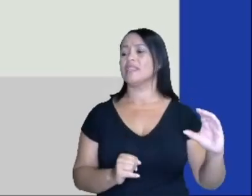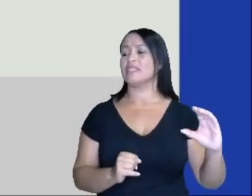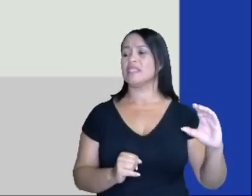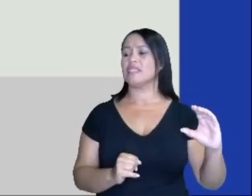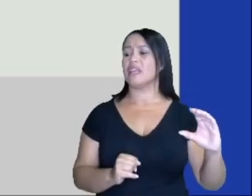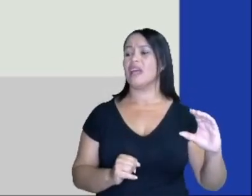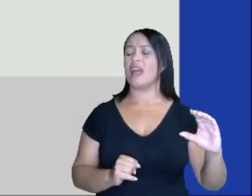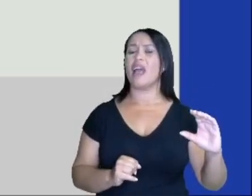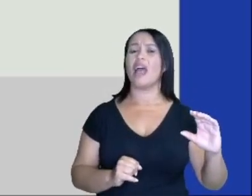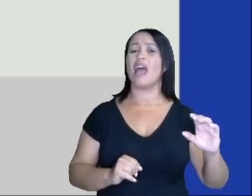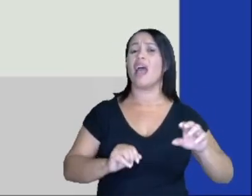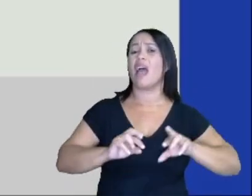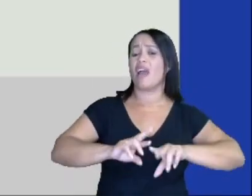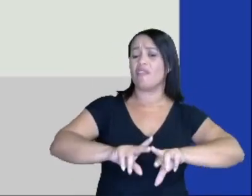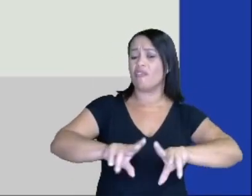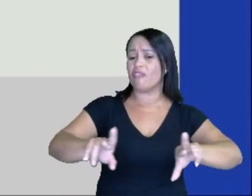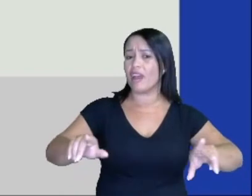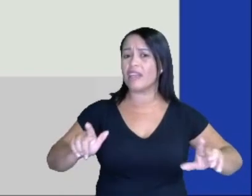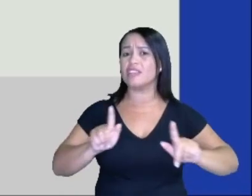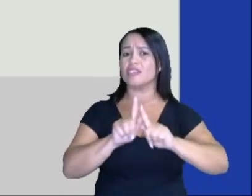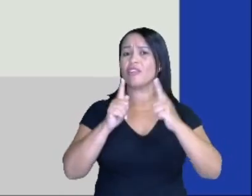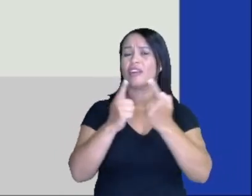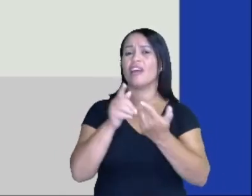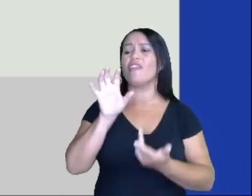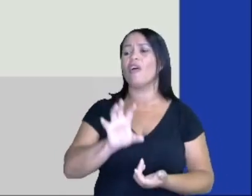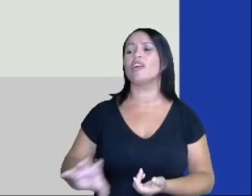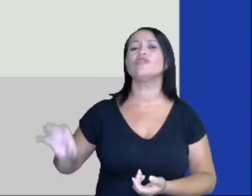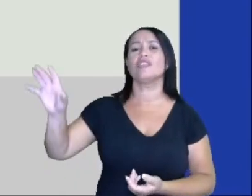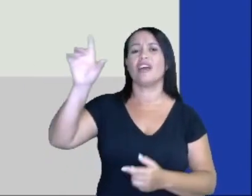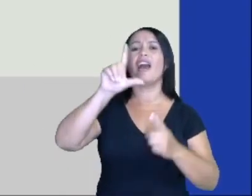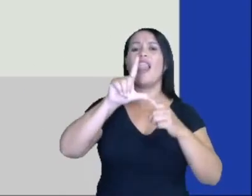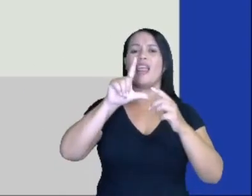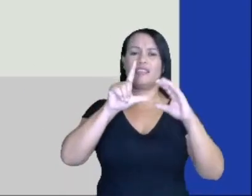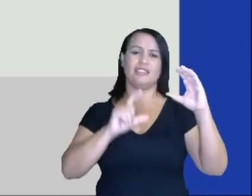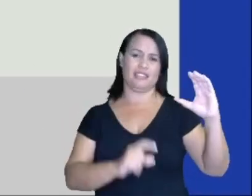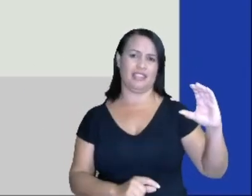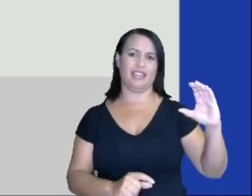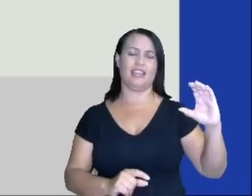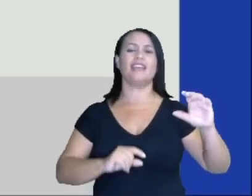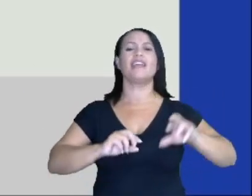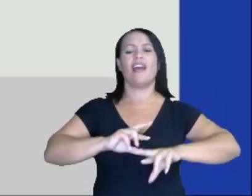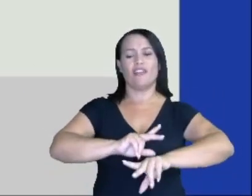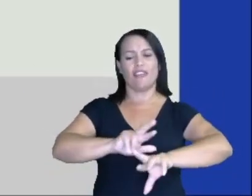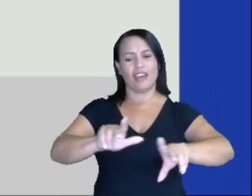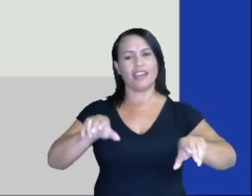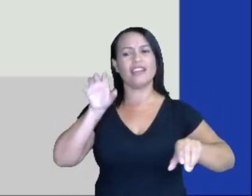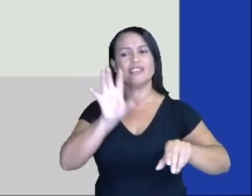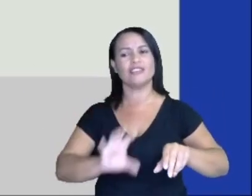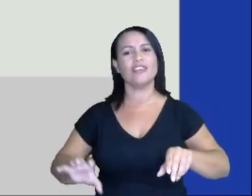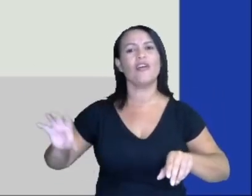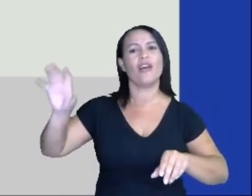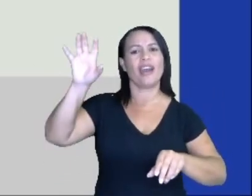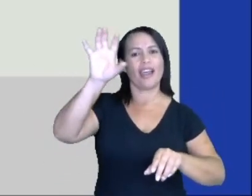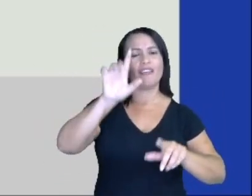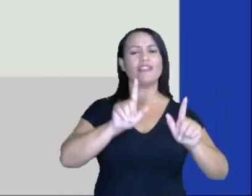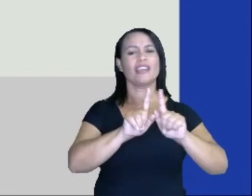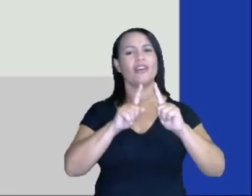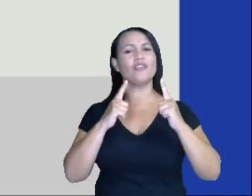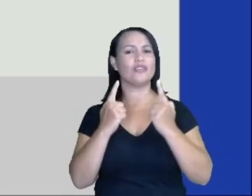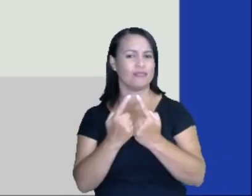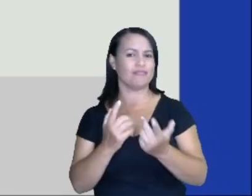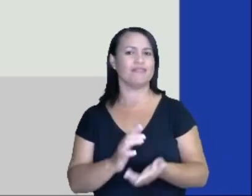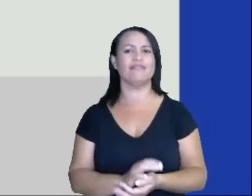C, variante geográfica ou regional? A resposta é a letra C, variante geográfica